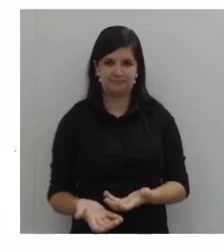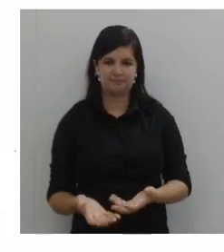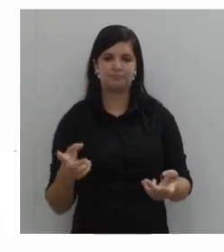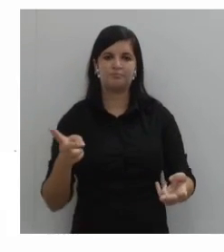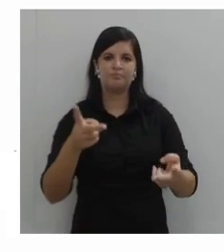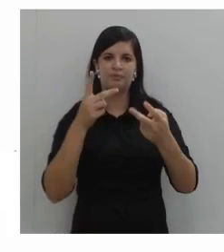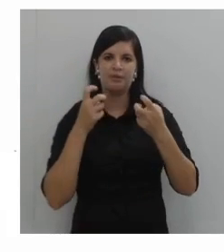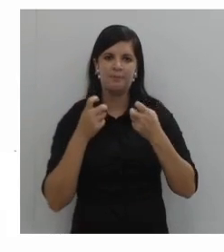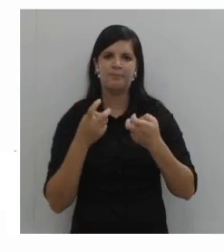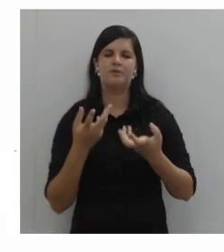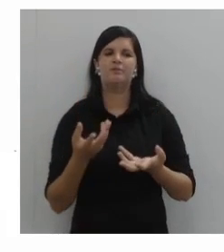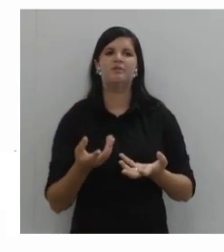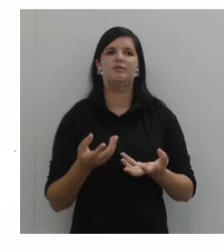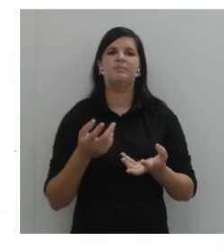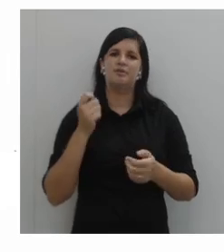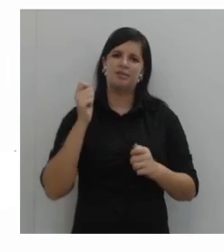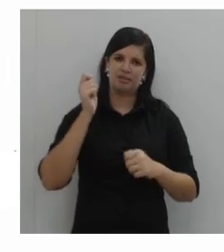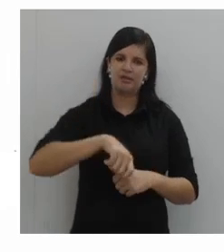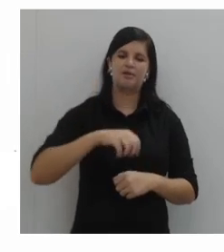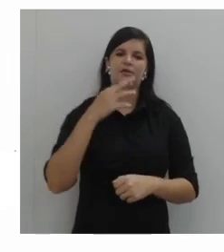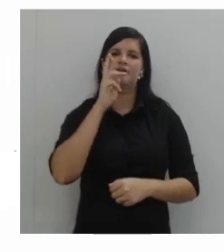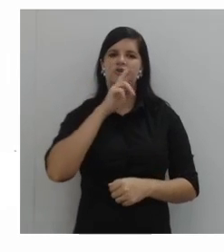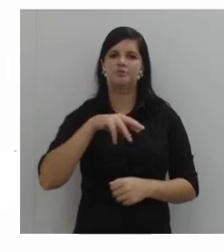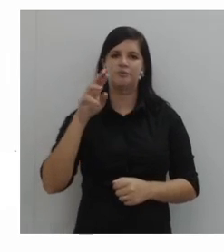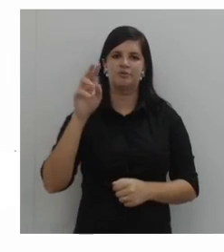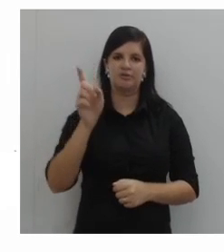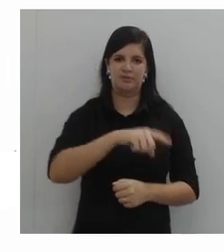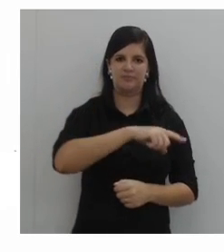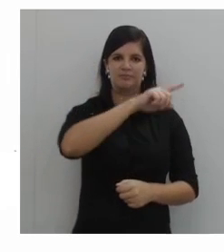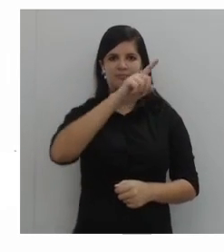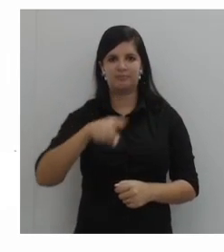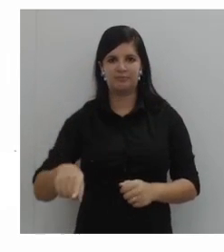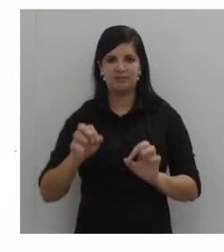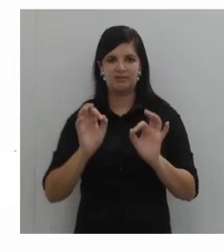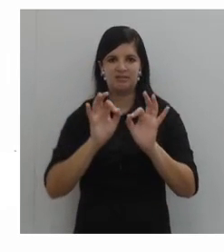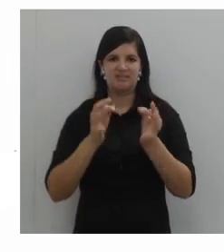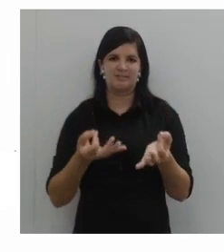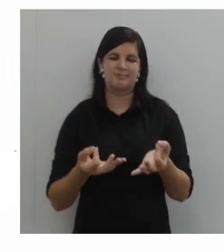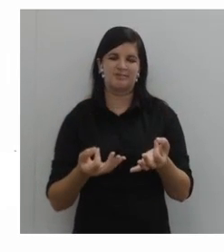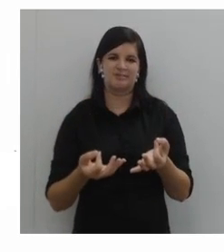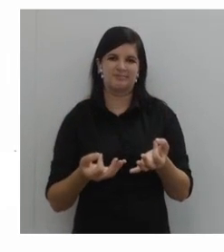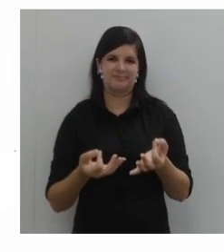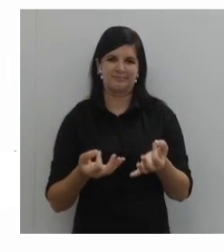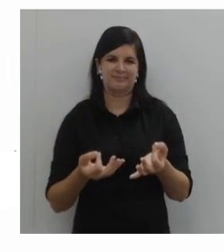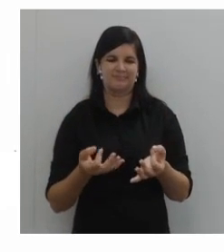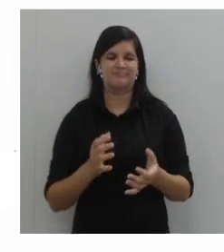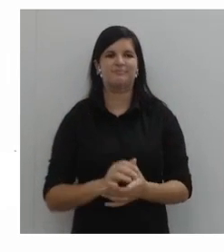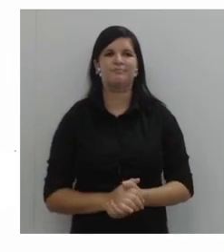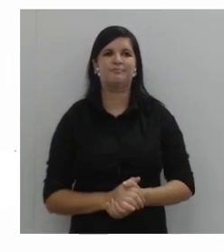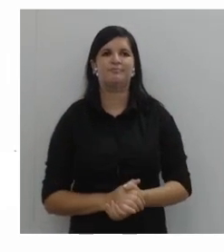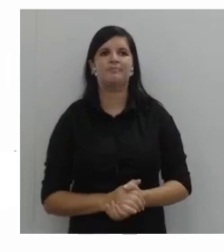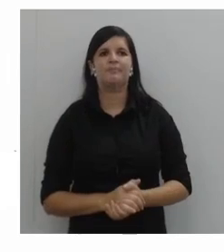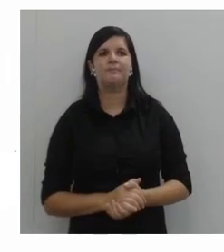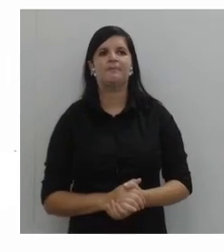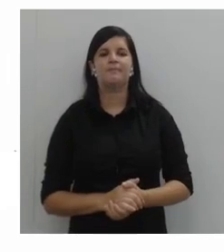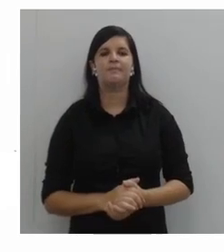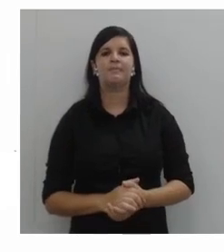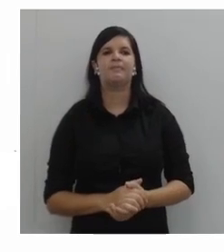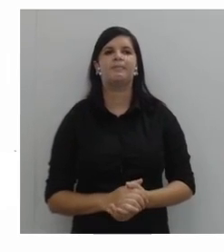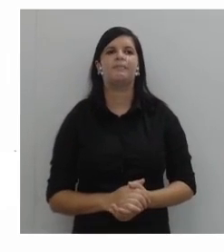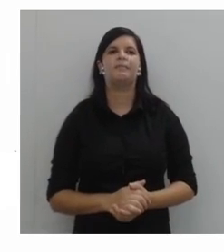percebe que isso também poderia ser resolvido por uma regra de 3 simples e diretamente proporcional. E mais